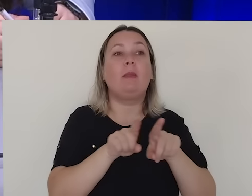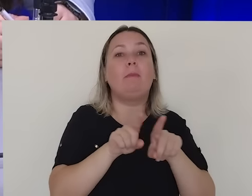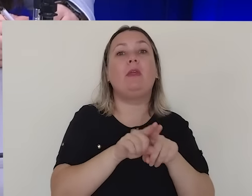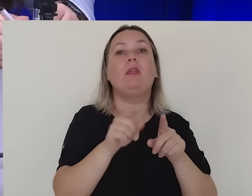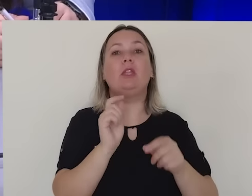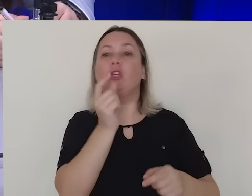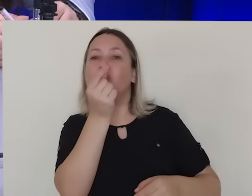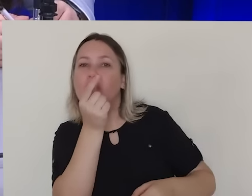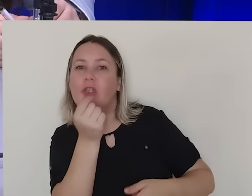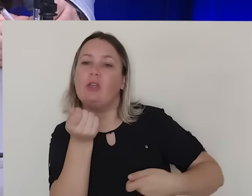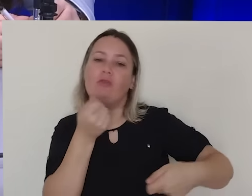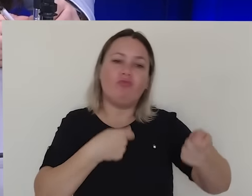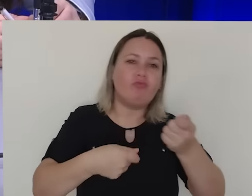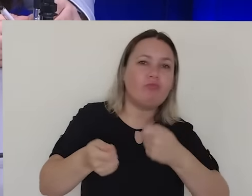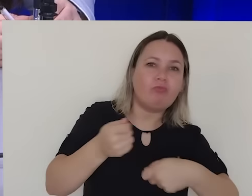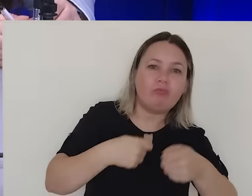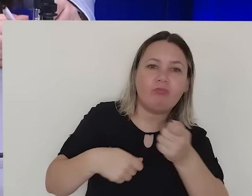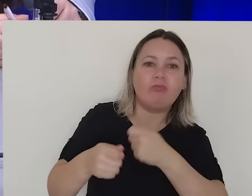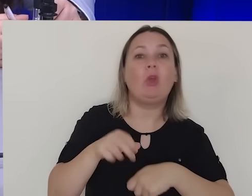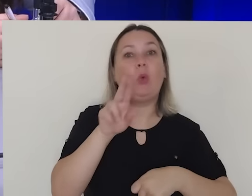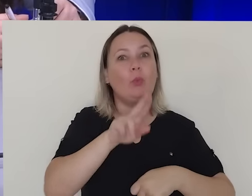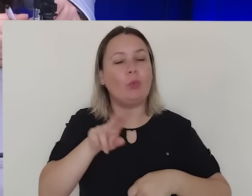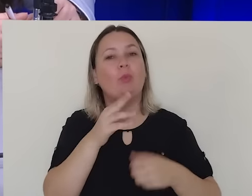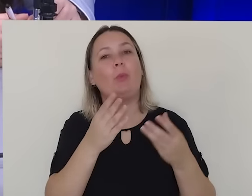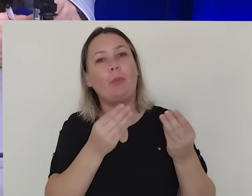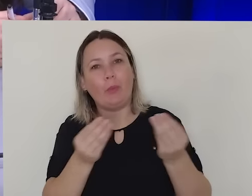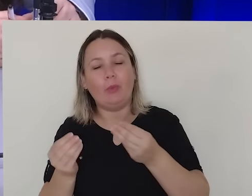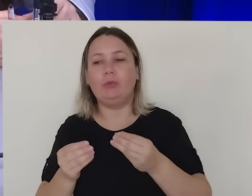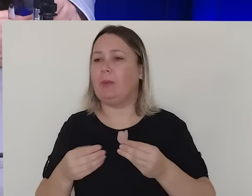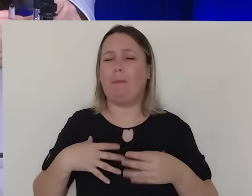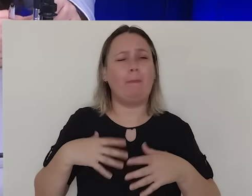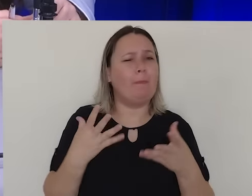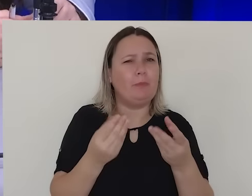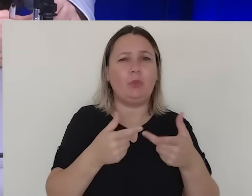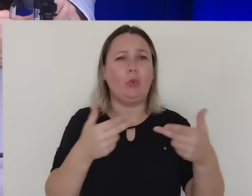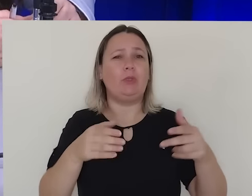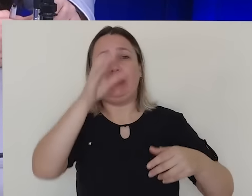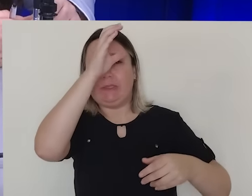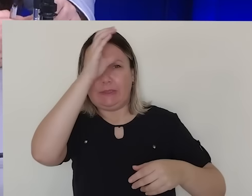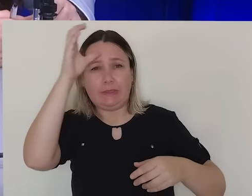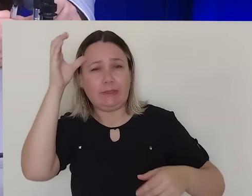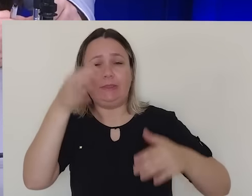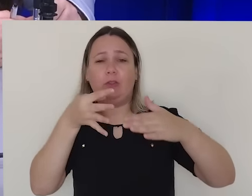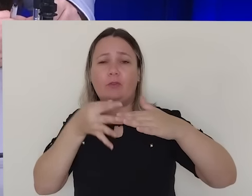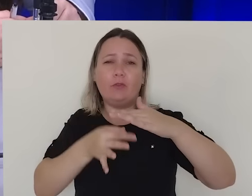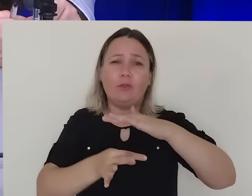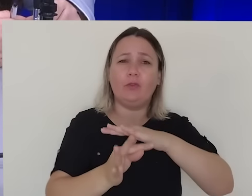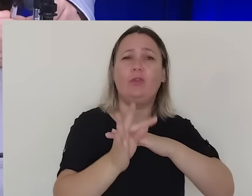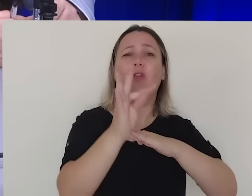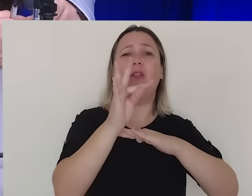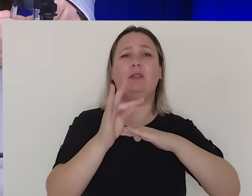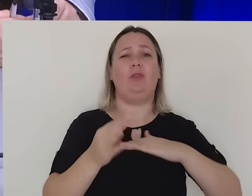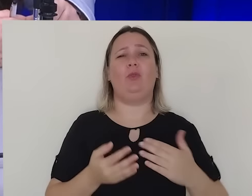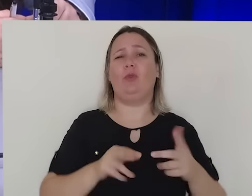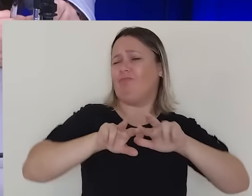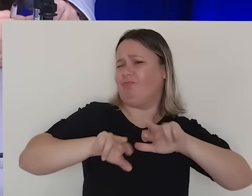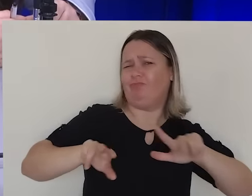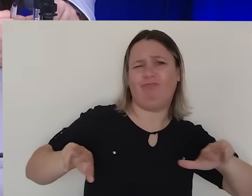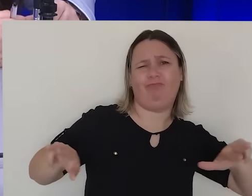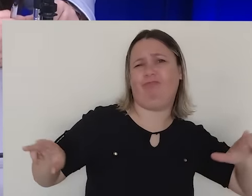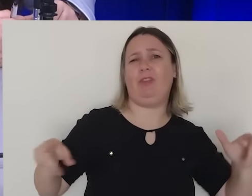né e e normalmente você tem muitas partes ouvidas né É cliente é fornecedor é órgão agente financiador é órgão